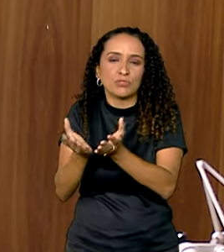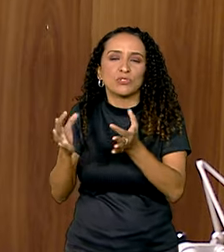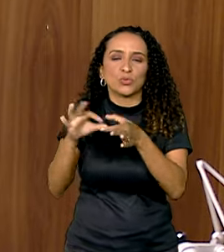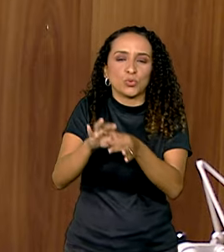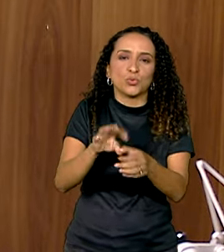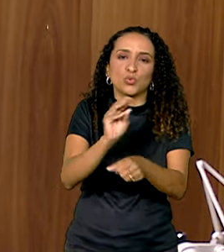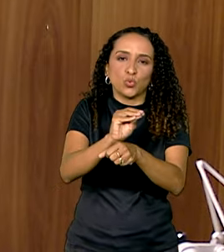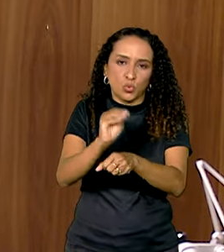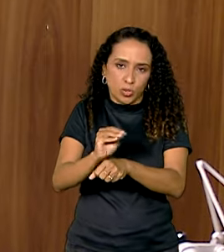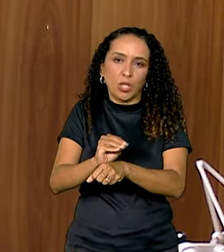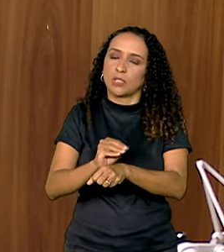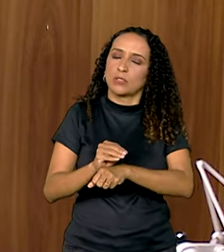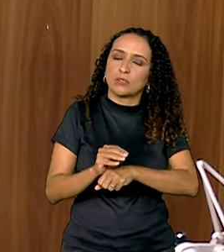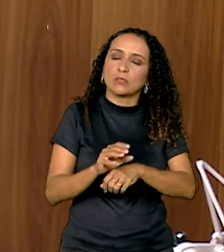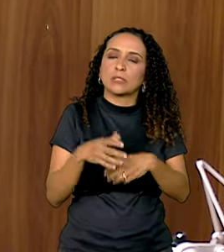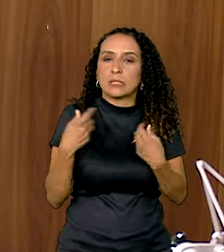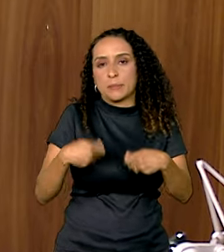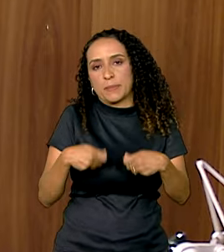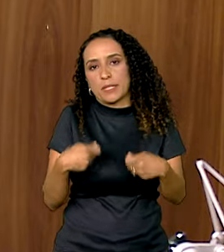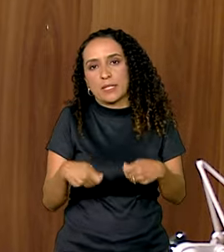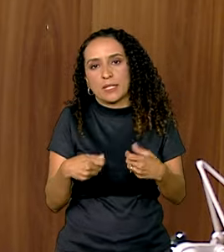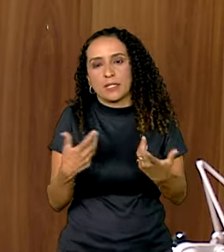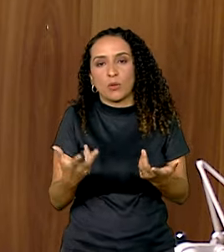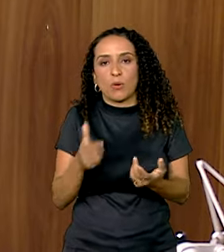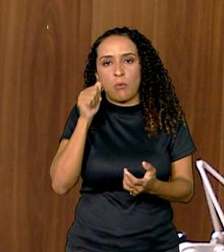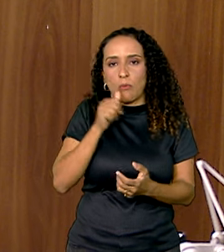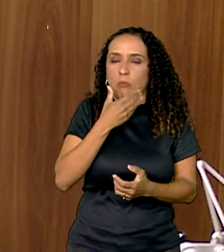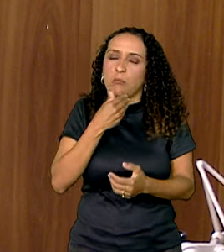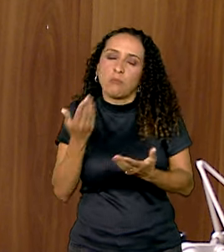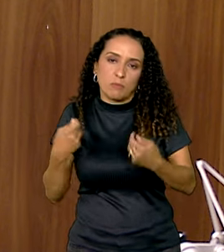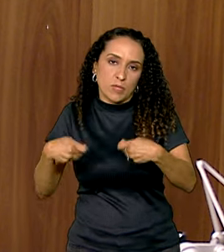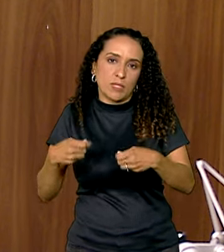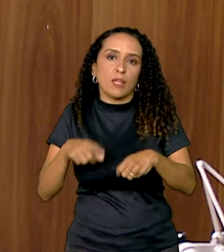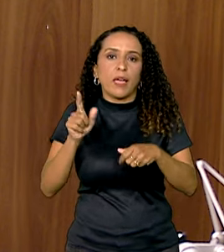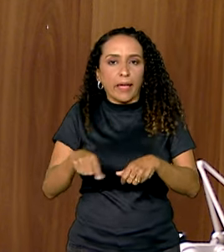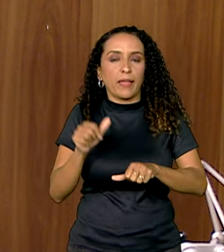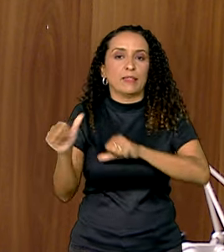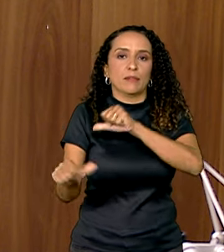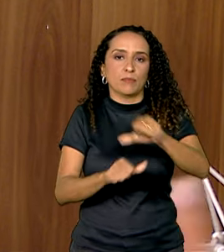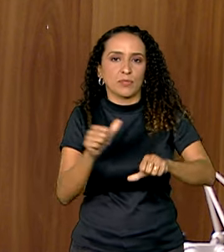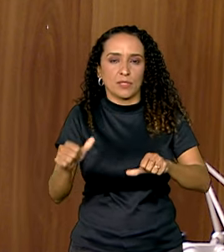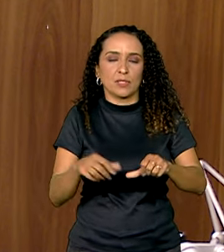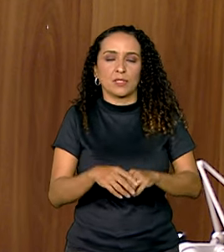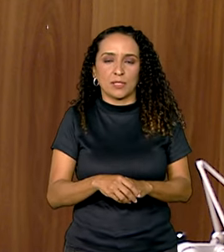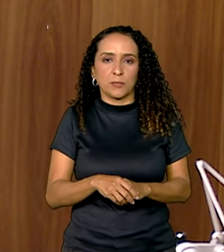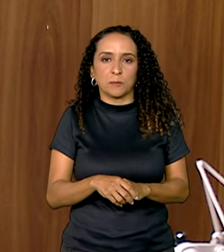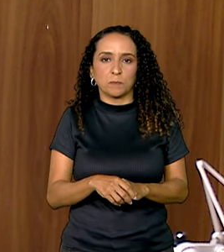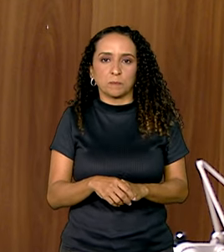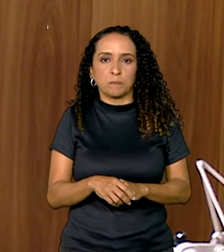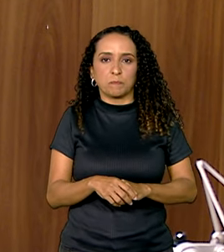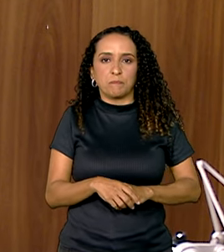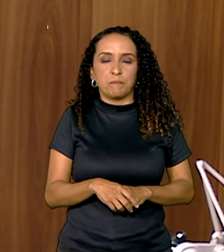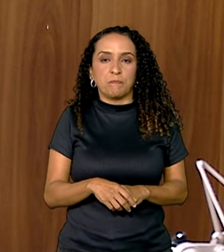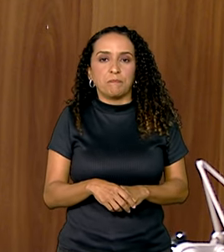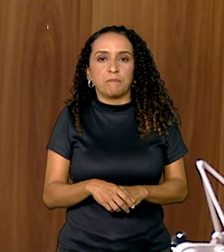do cuidado que ele precisa ou que ela precisa. Então, essa é a mudança e que é